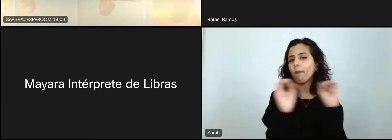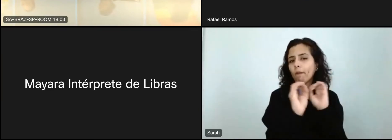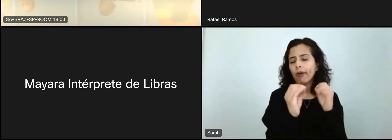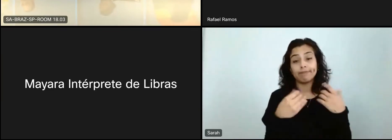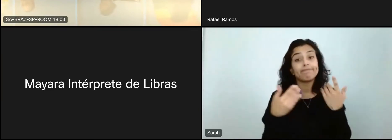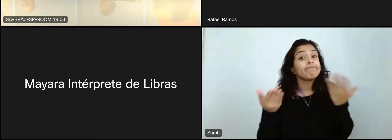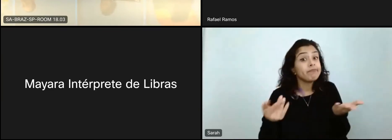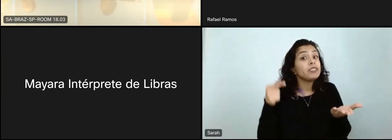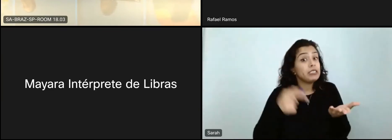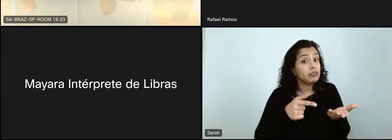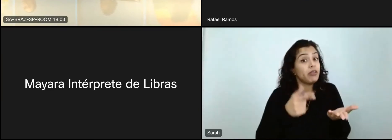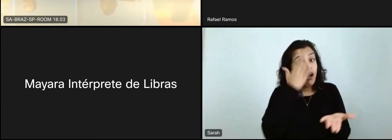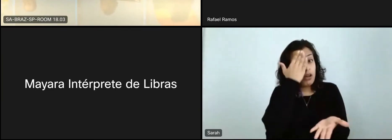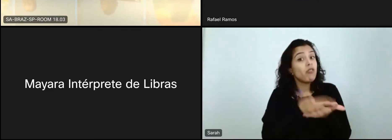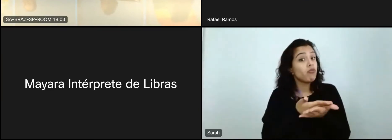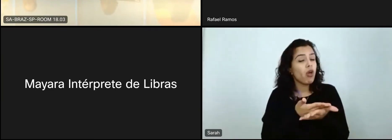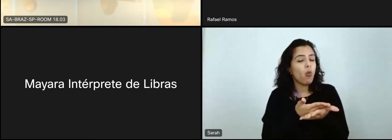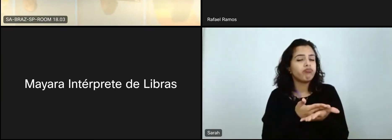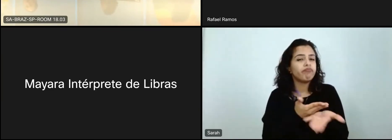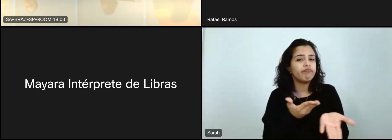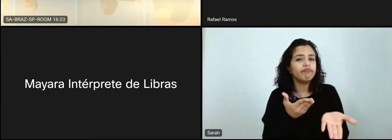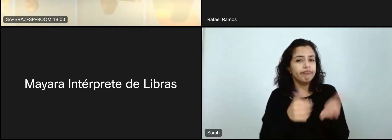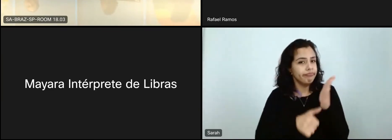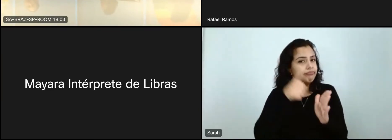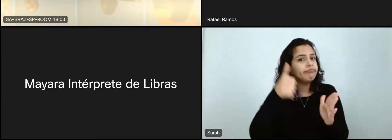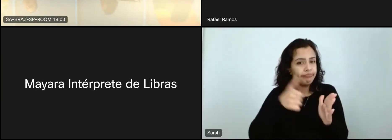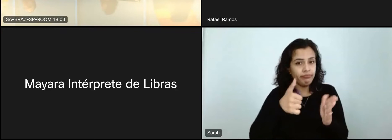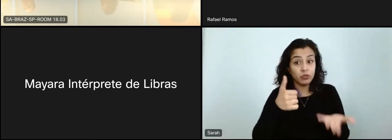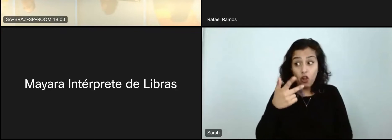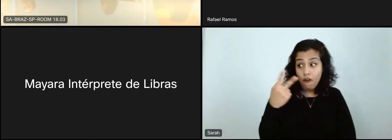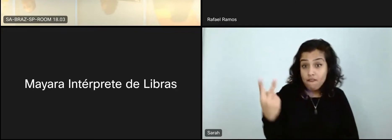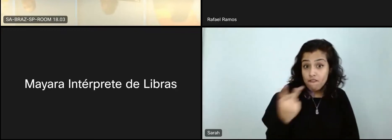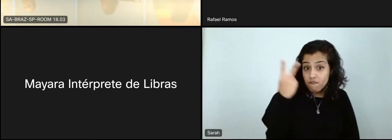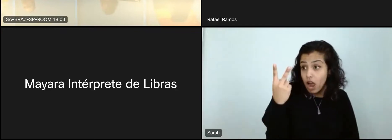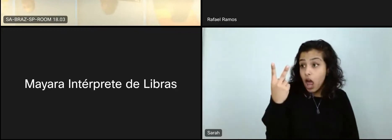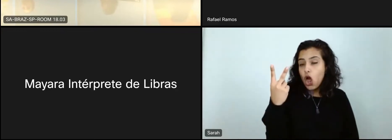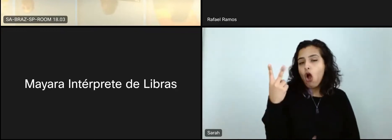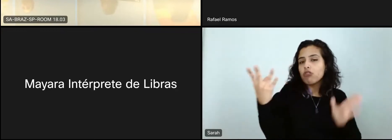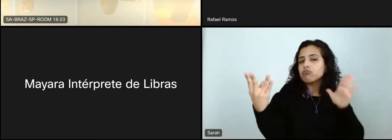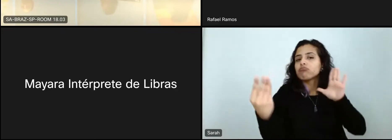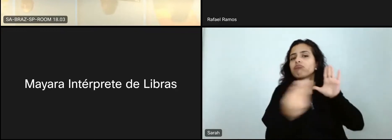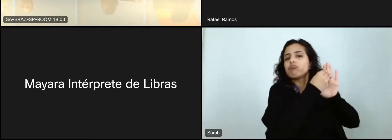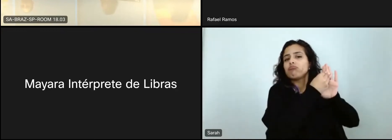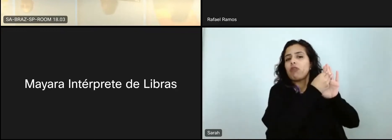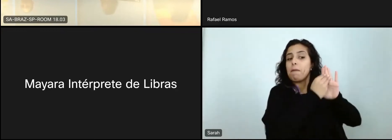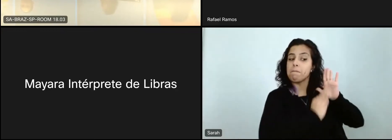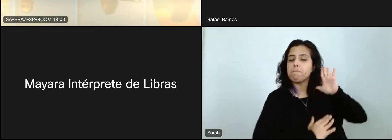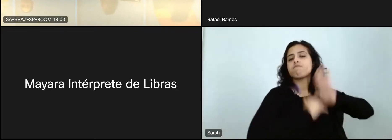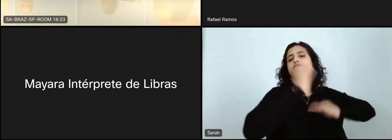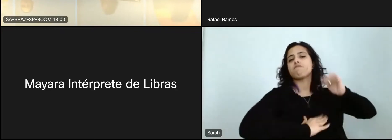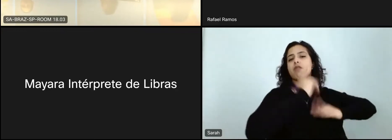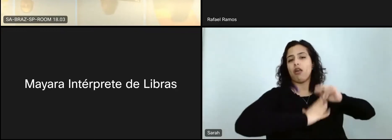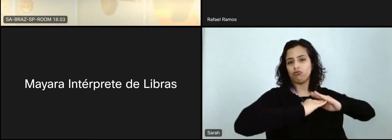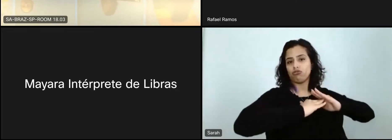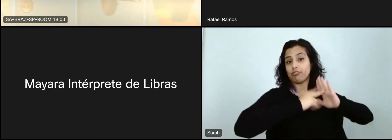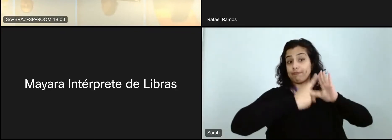esses valores organizacionais muito bem estabelecidos. O segundo, que vem como consequência, é treinar. É, acho que dá